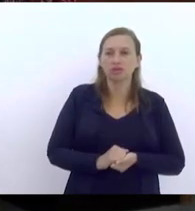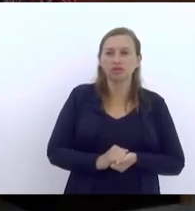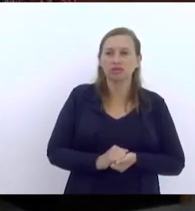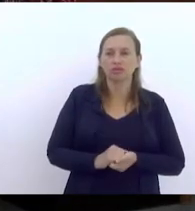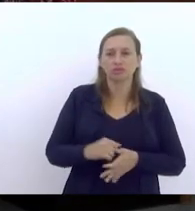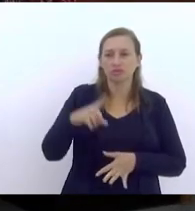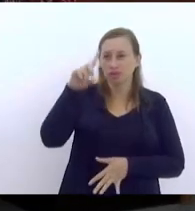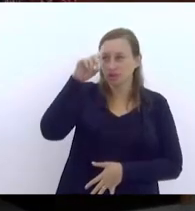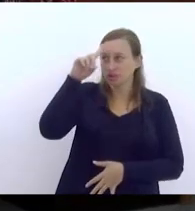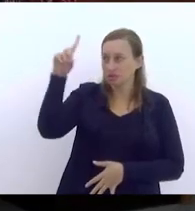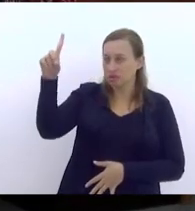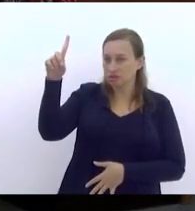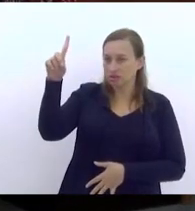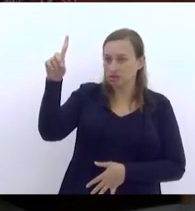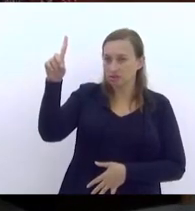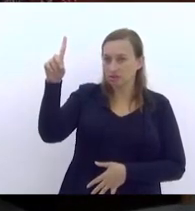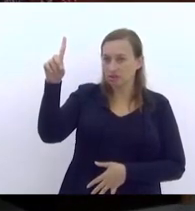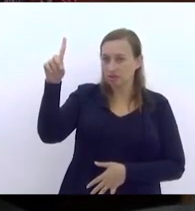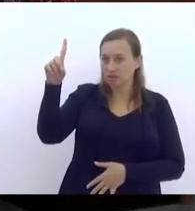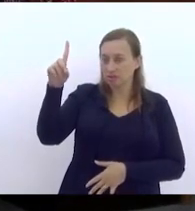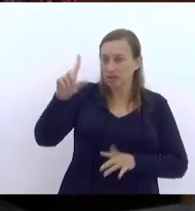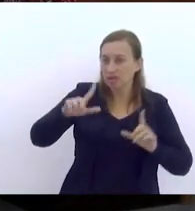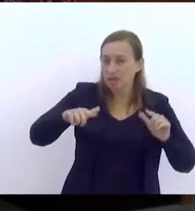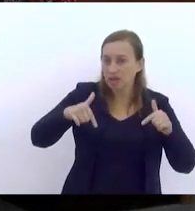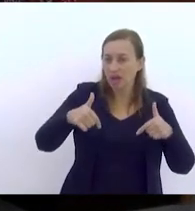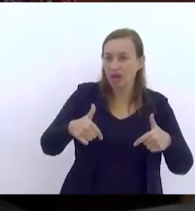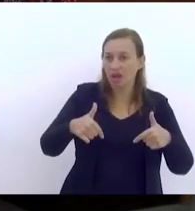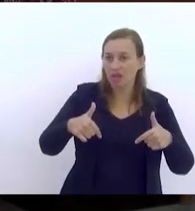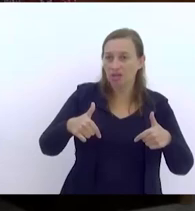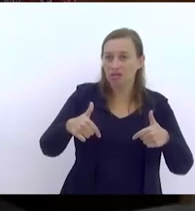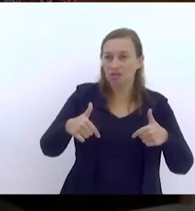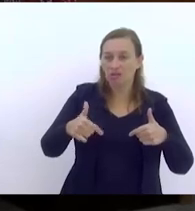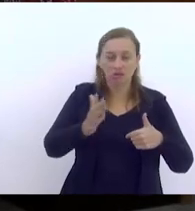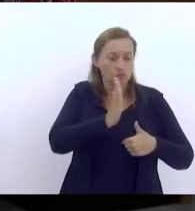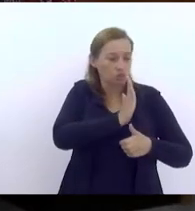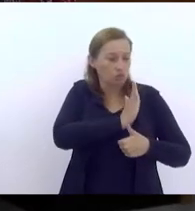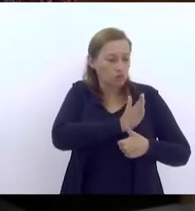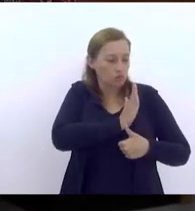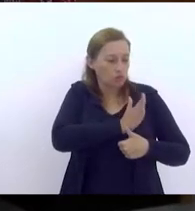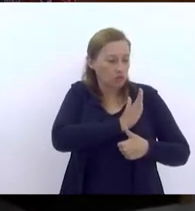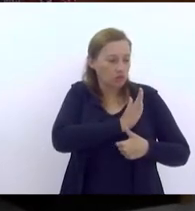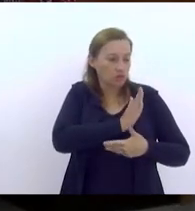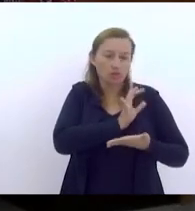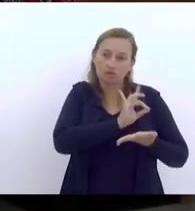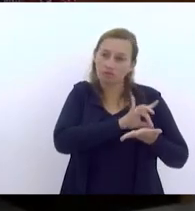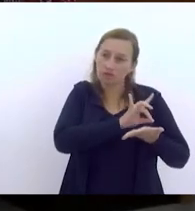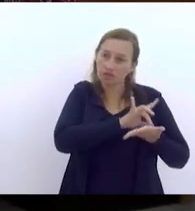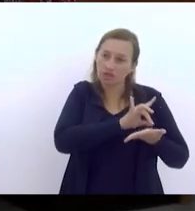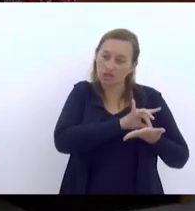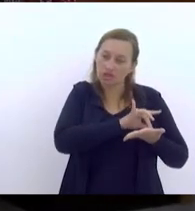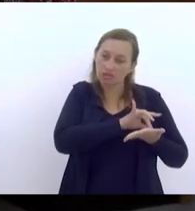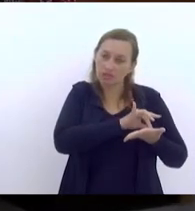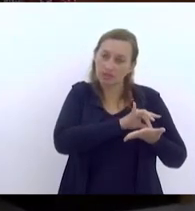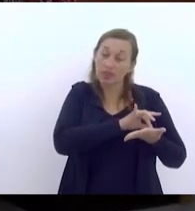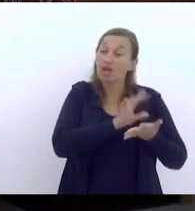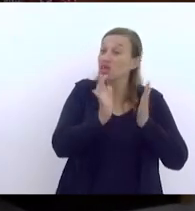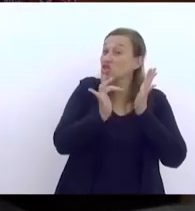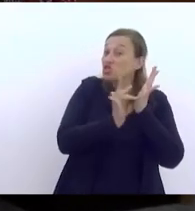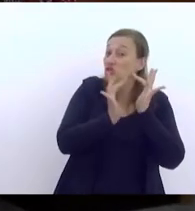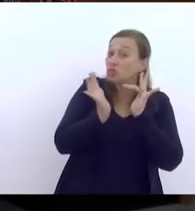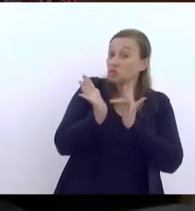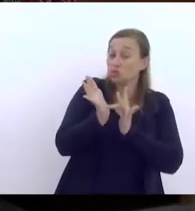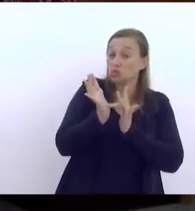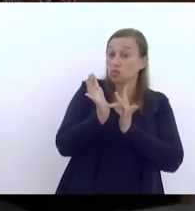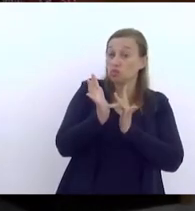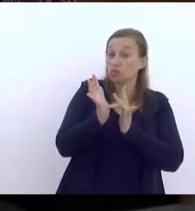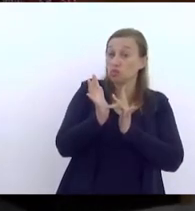Deus, ele habita o nosso coração, que é o nosso verdadeiro templo. E Jesus, quando